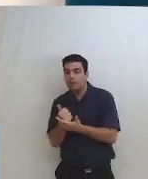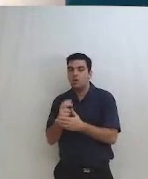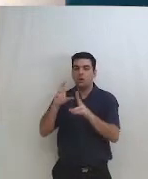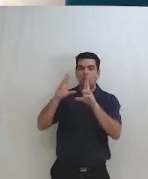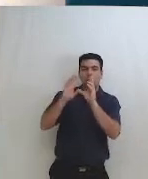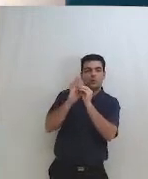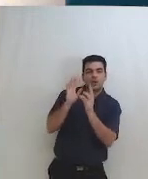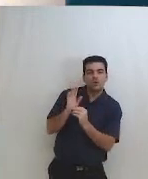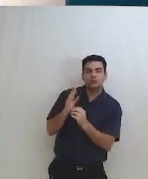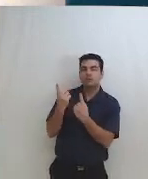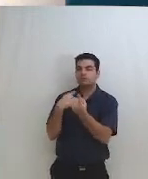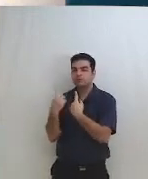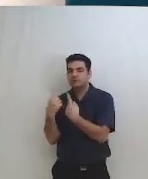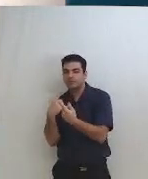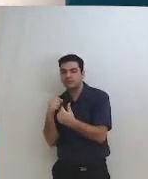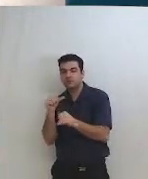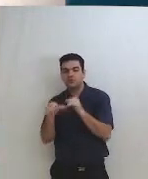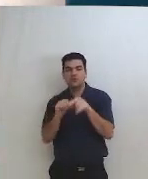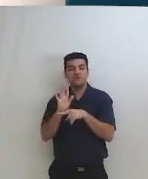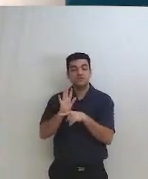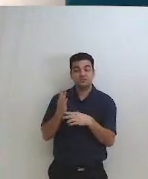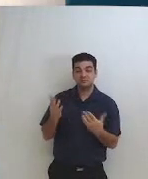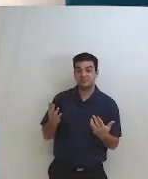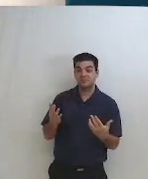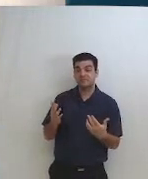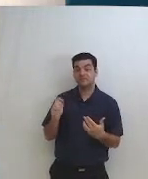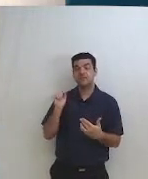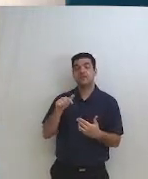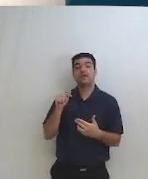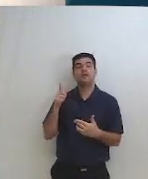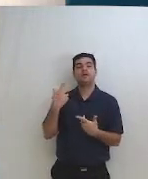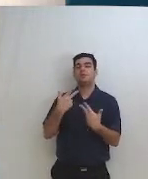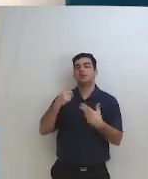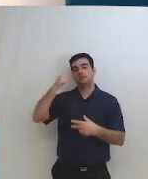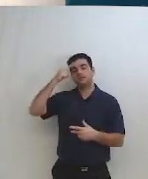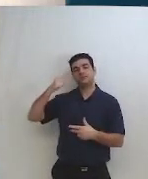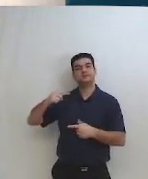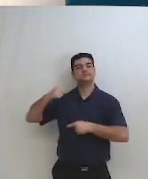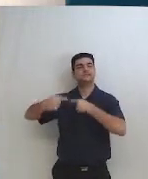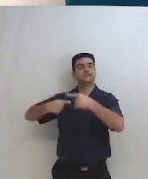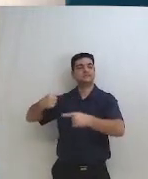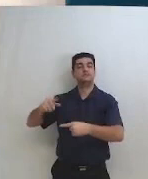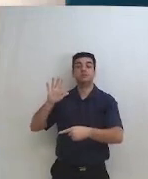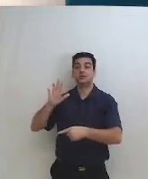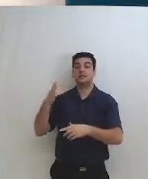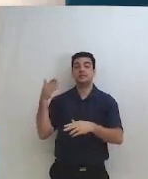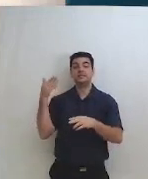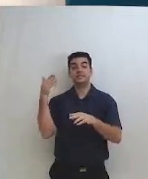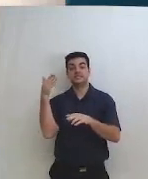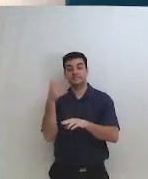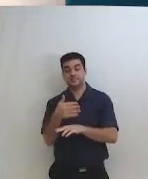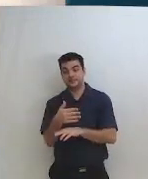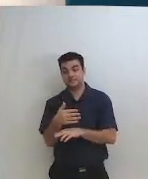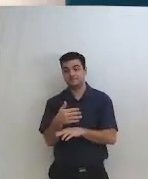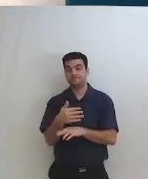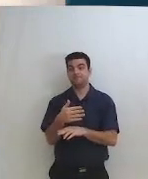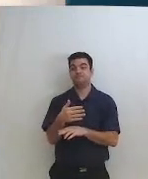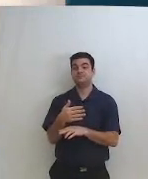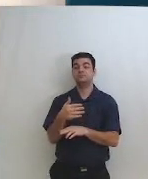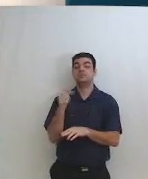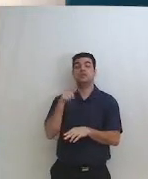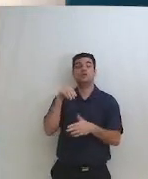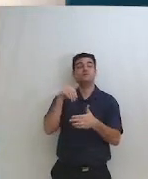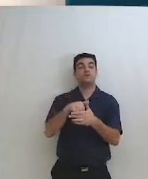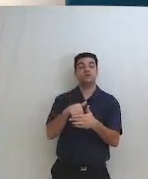travadas entre réu e vítima é imprópria no campo da ação mandamental, de modo que comparecer encaminha o voto no sentido de denegação da